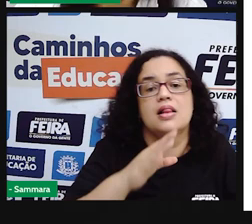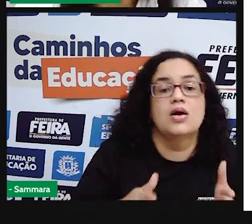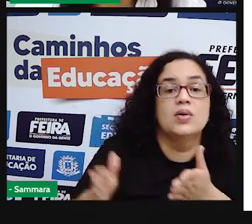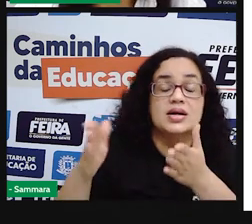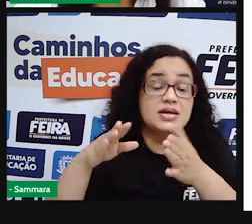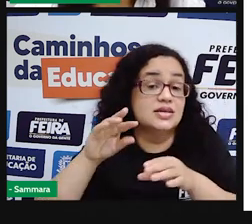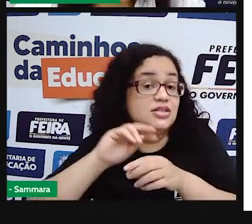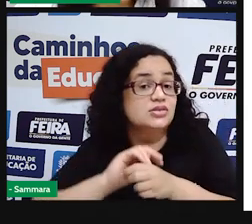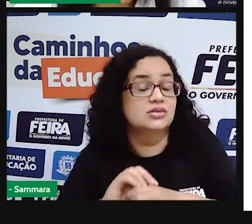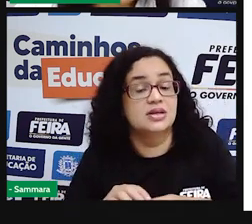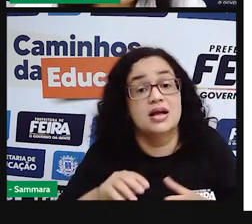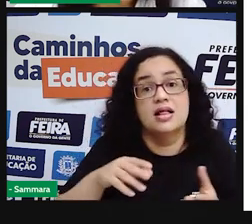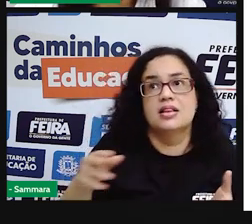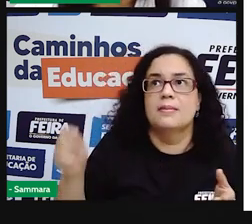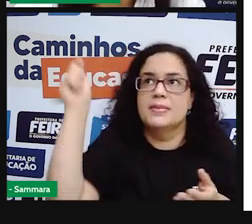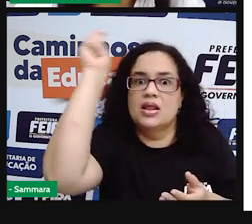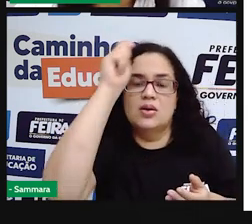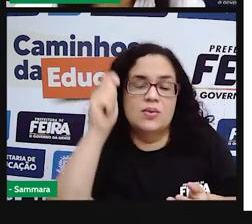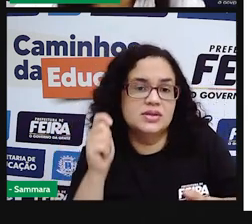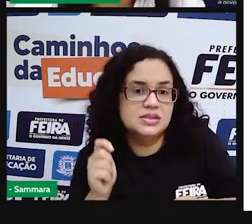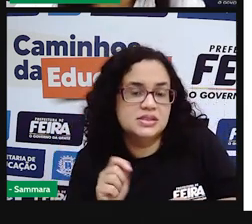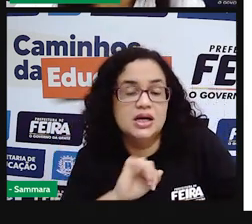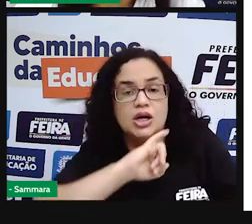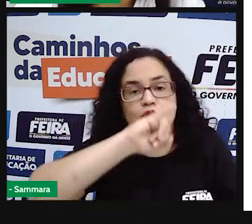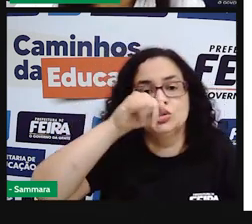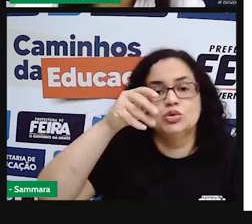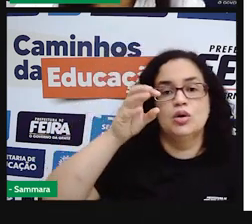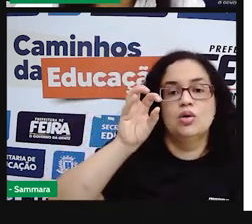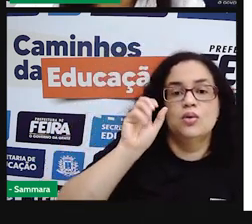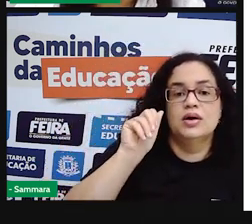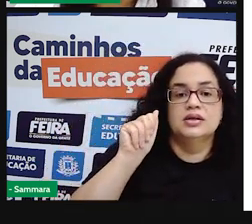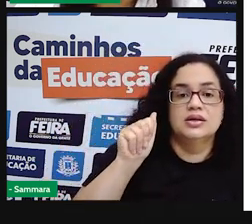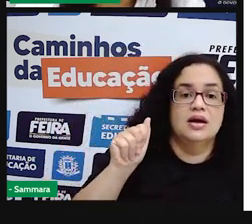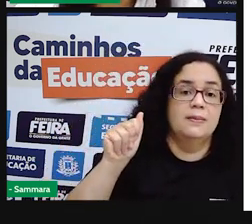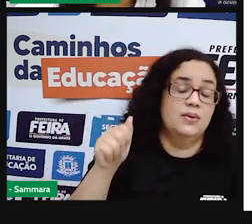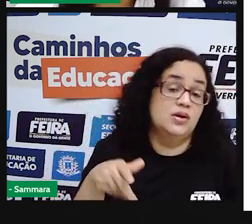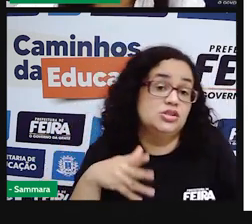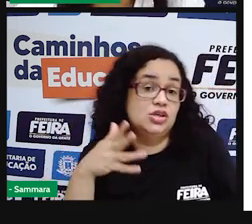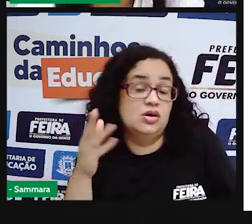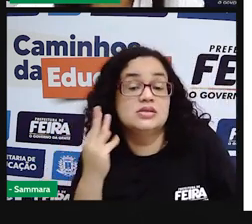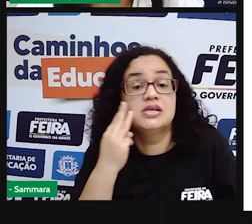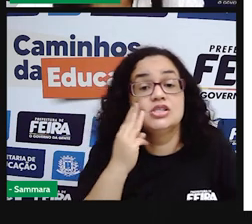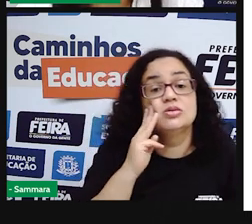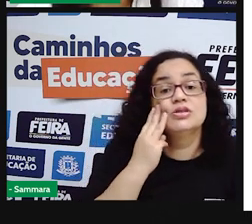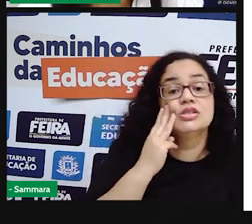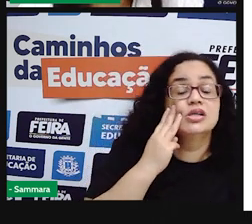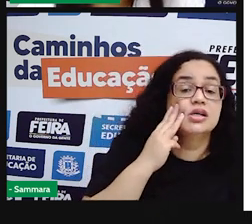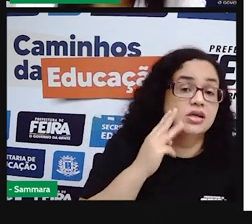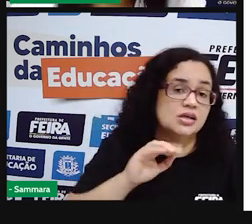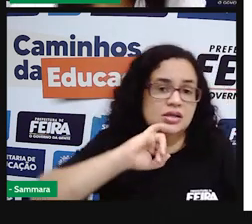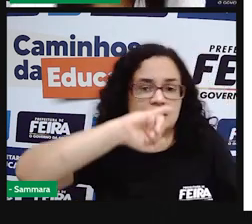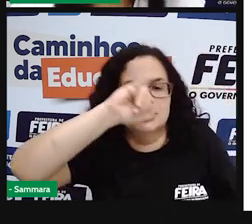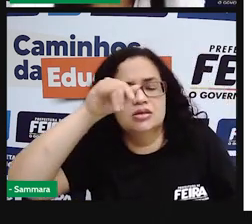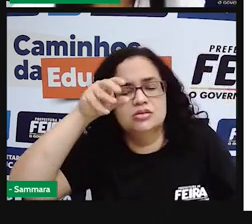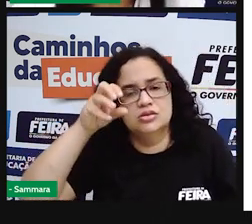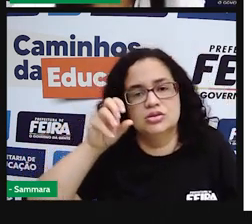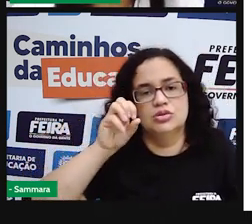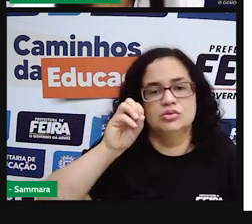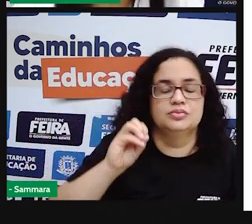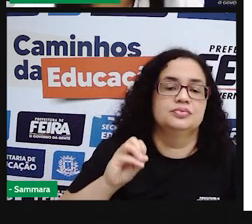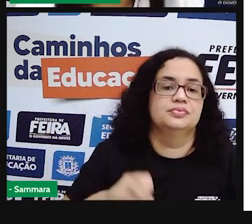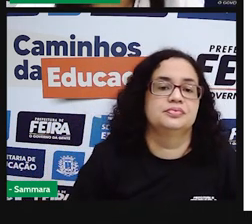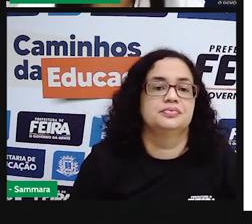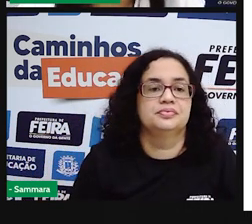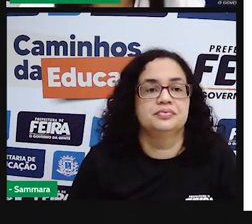melão. Capelinha de melão é de São João. É de cravo, é de rosa, é de manjericão.